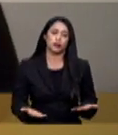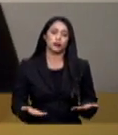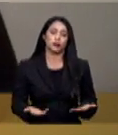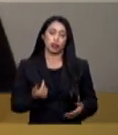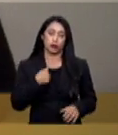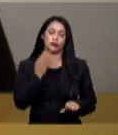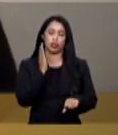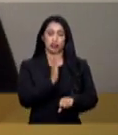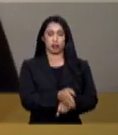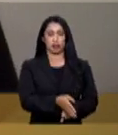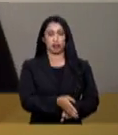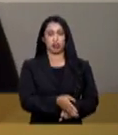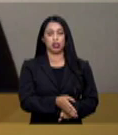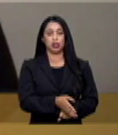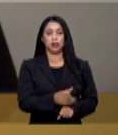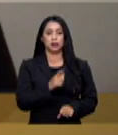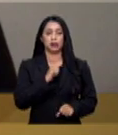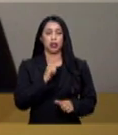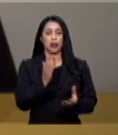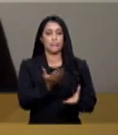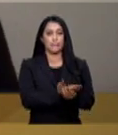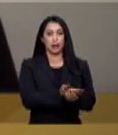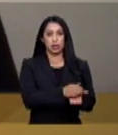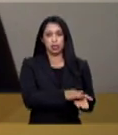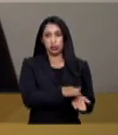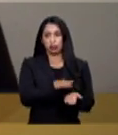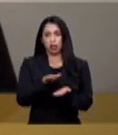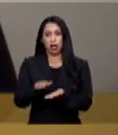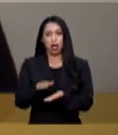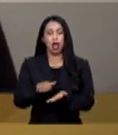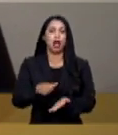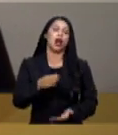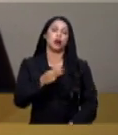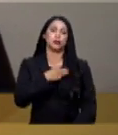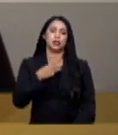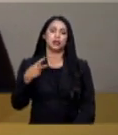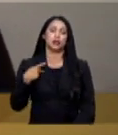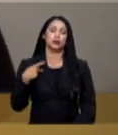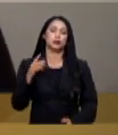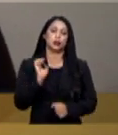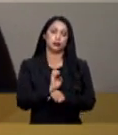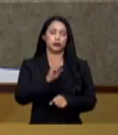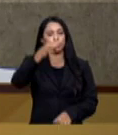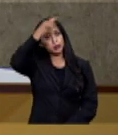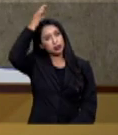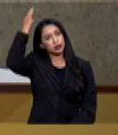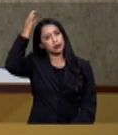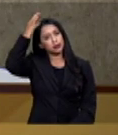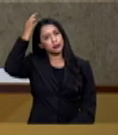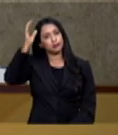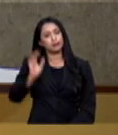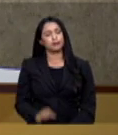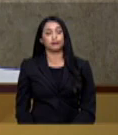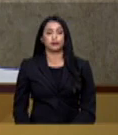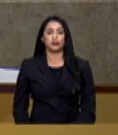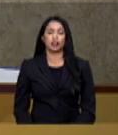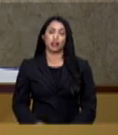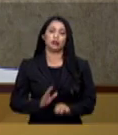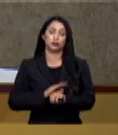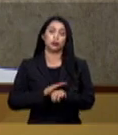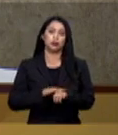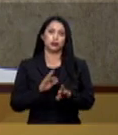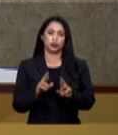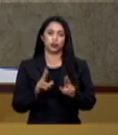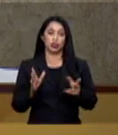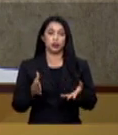fiquei vencido, pela remessa de peças ao Ministério Público capixaba. As situações eram diferentes,